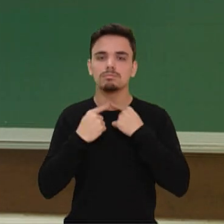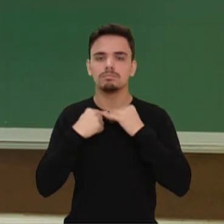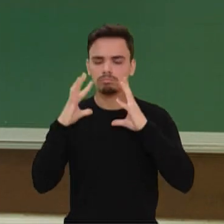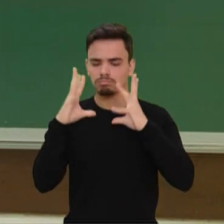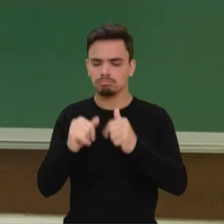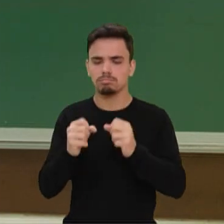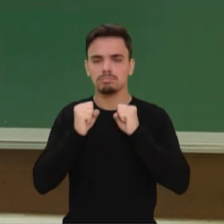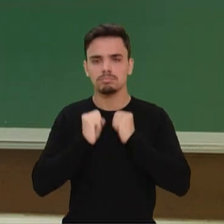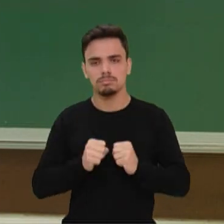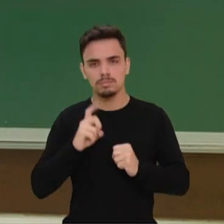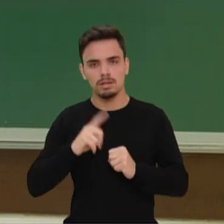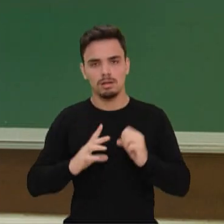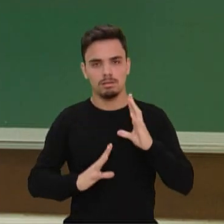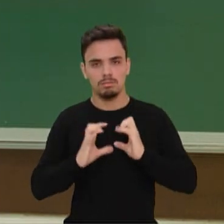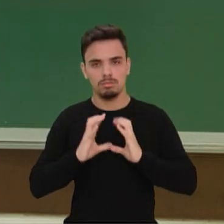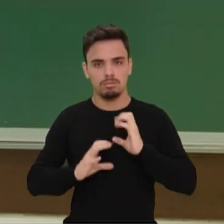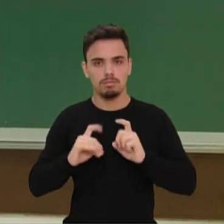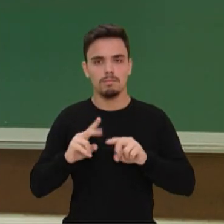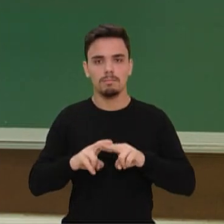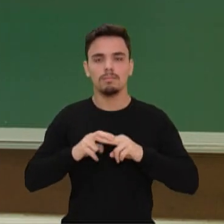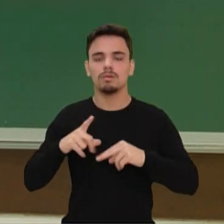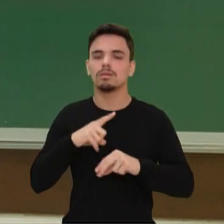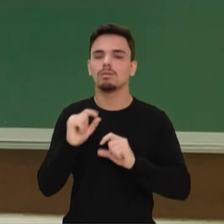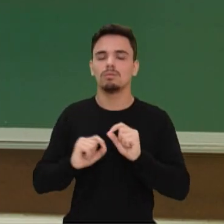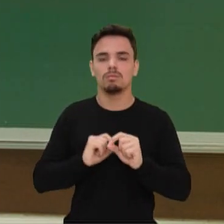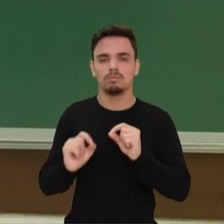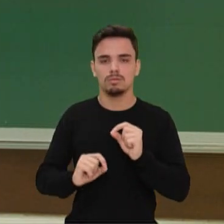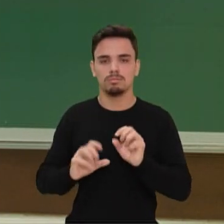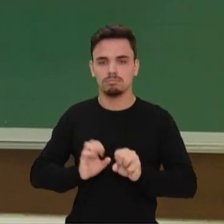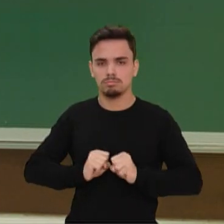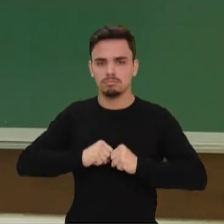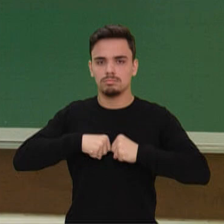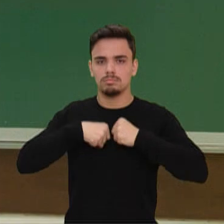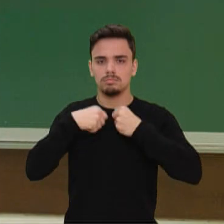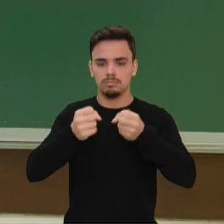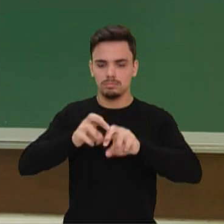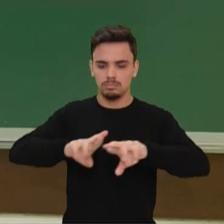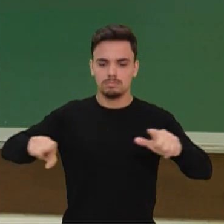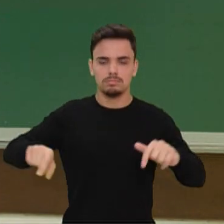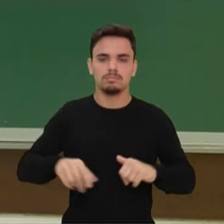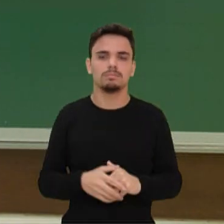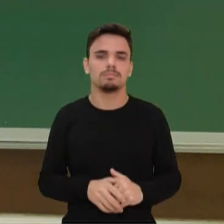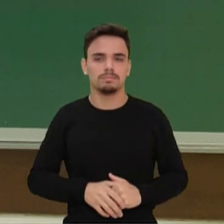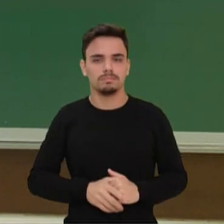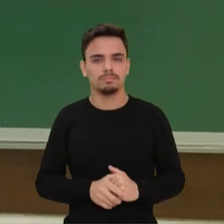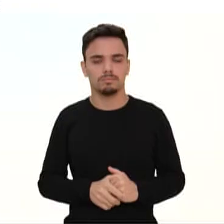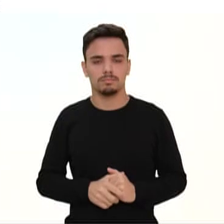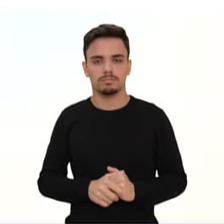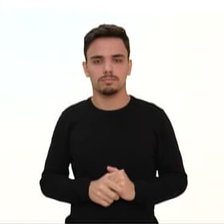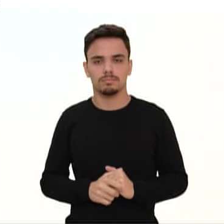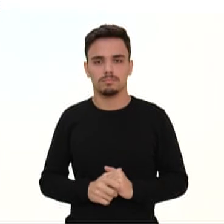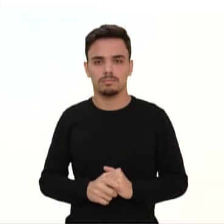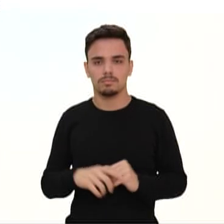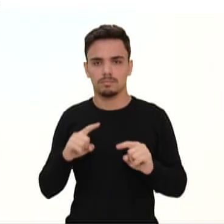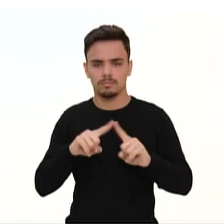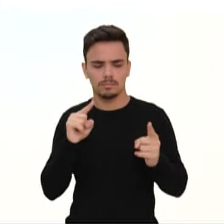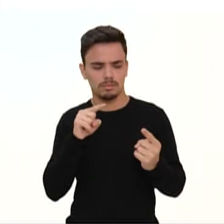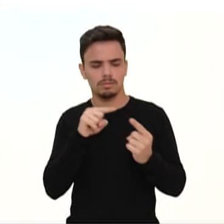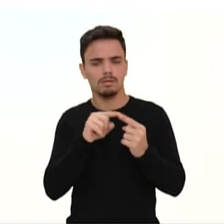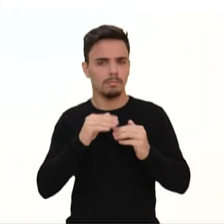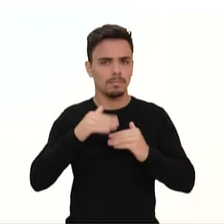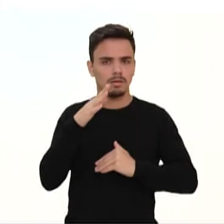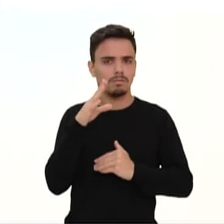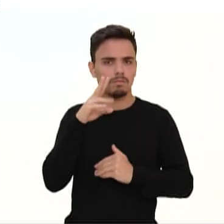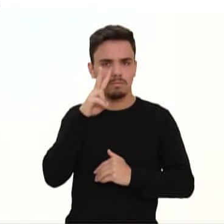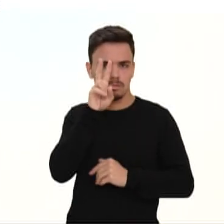são conflituosas, porque são compostas por forças opostas. As tendências mais fortes,